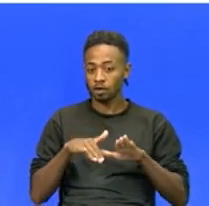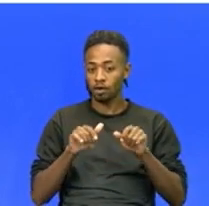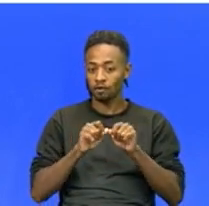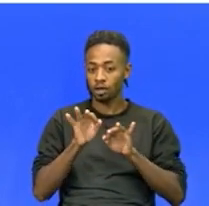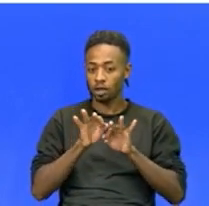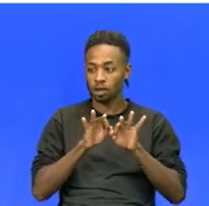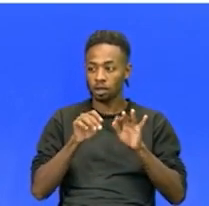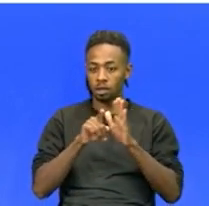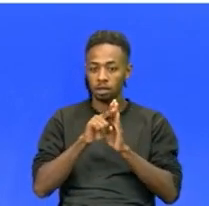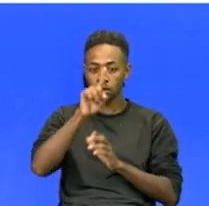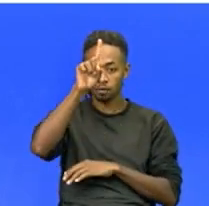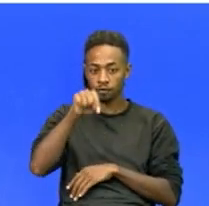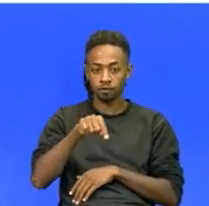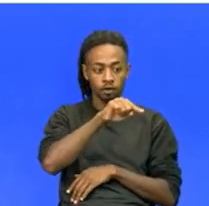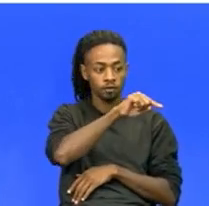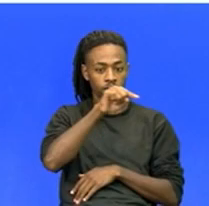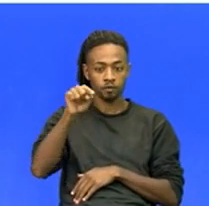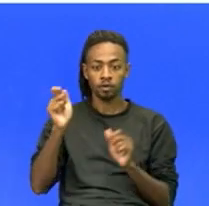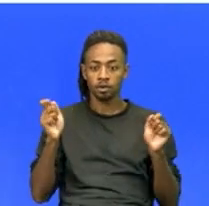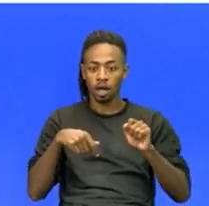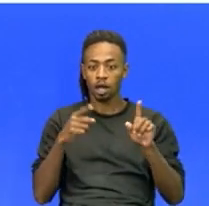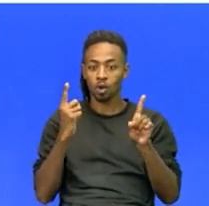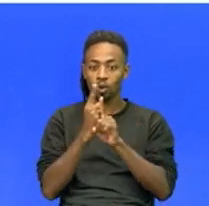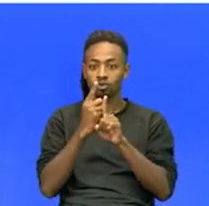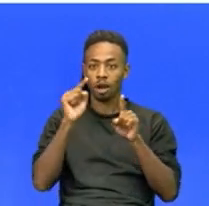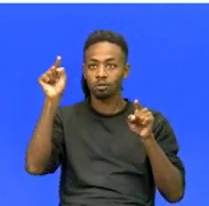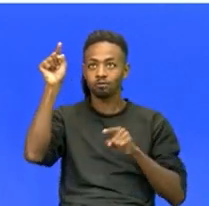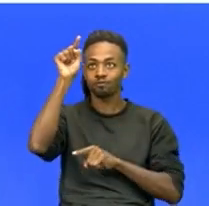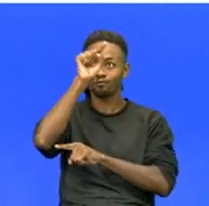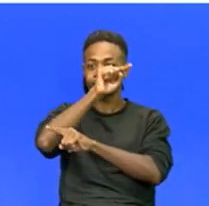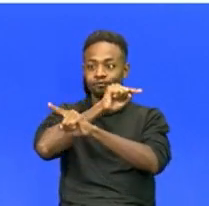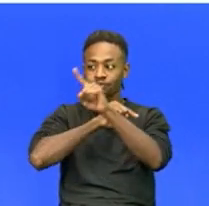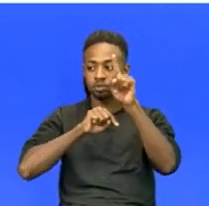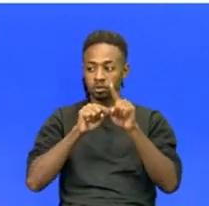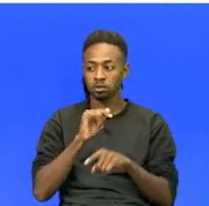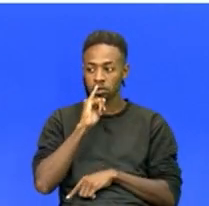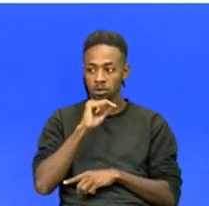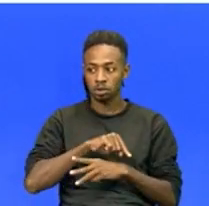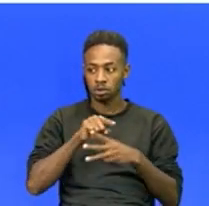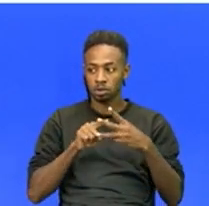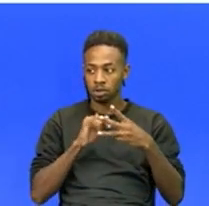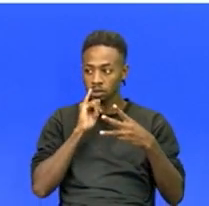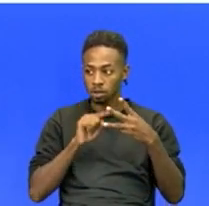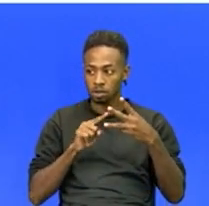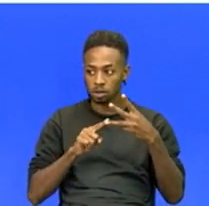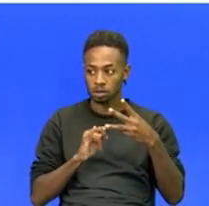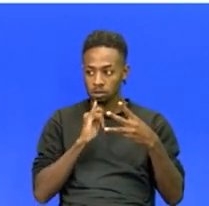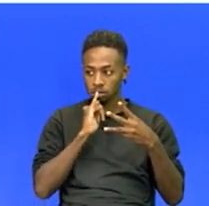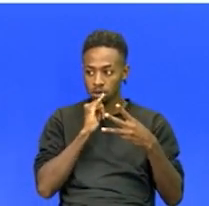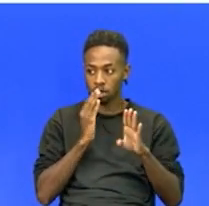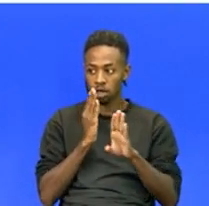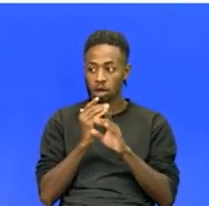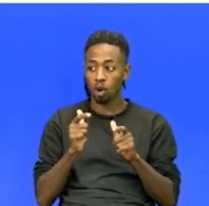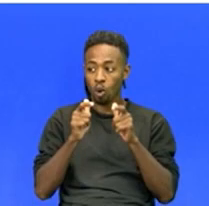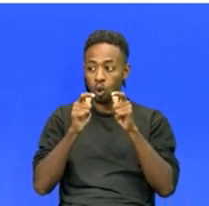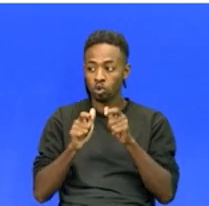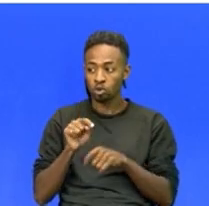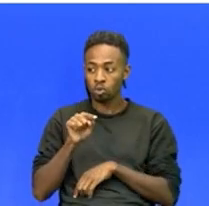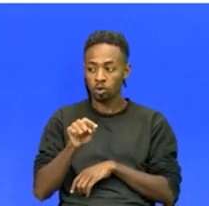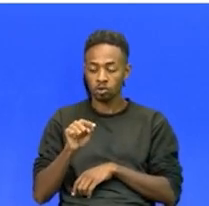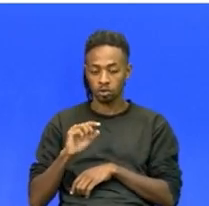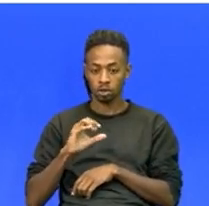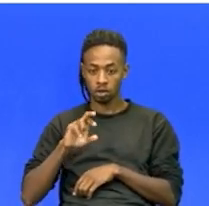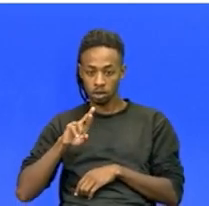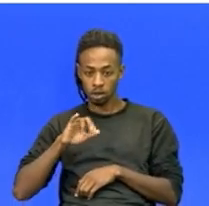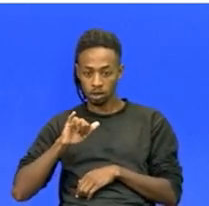plano, você encontra facilmente os pontos críticos. Então, um terceiro exemplo aqui. Achar os pontos críticos dessa função, onde nós temos, né,